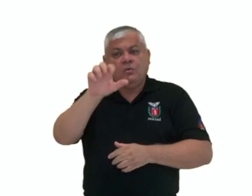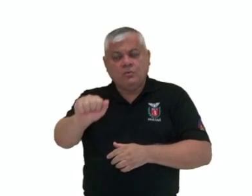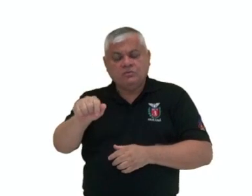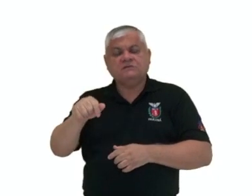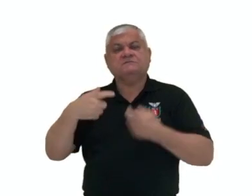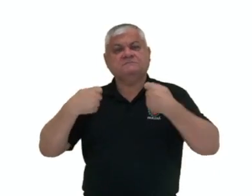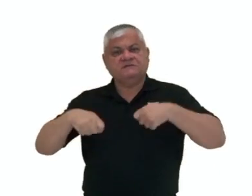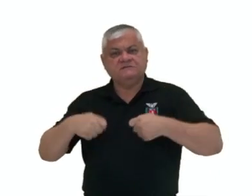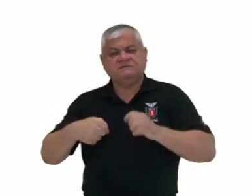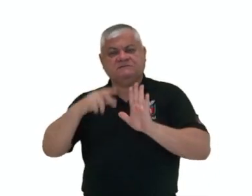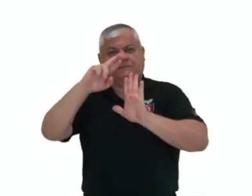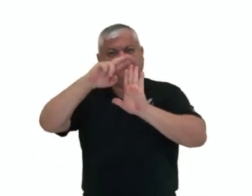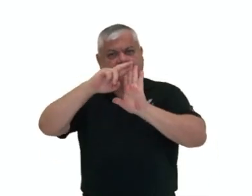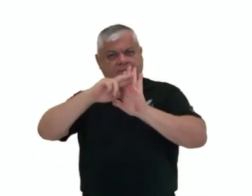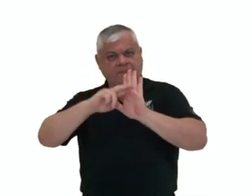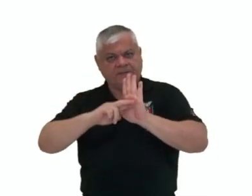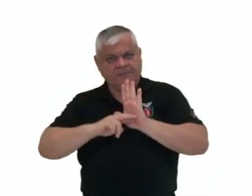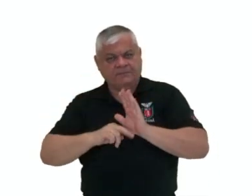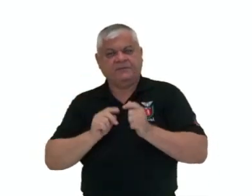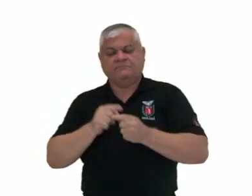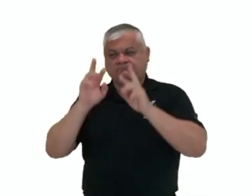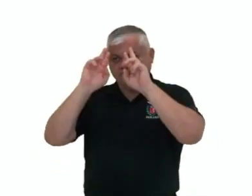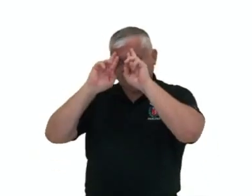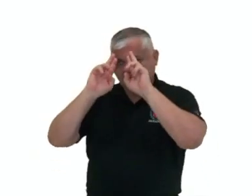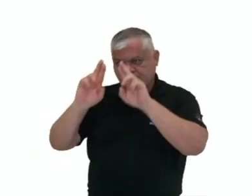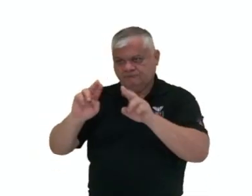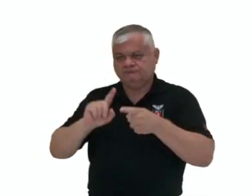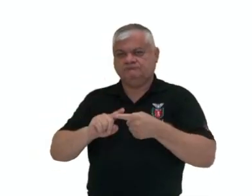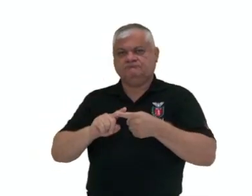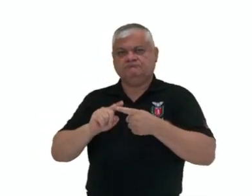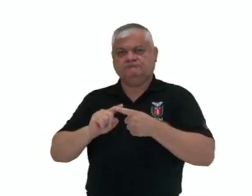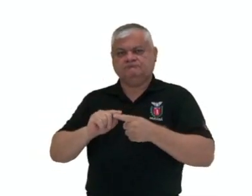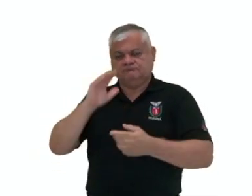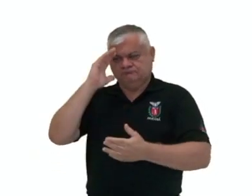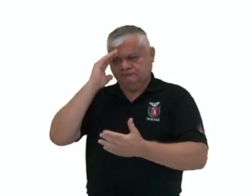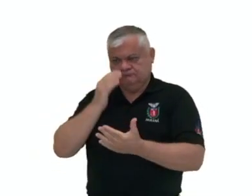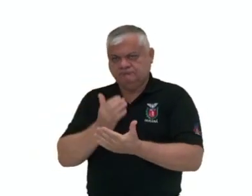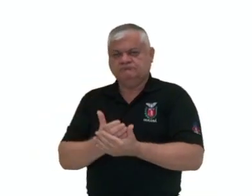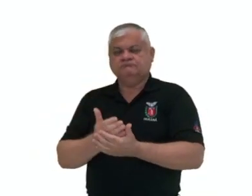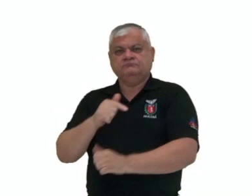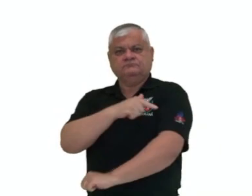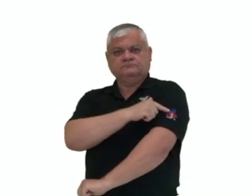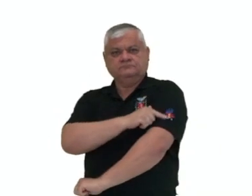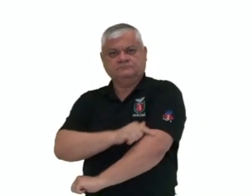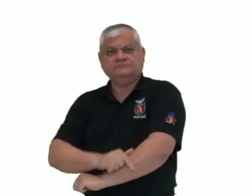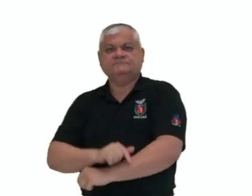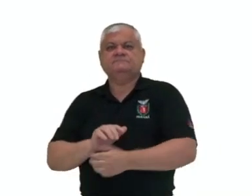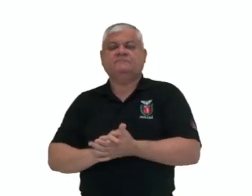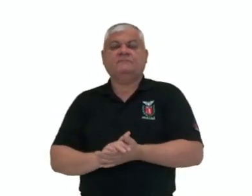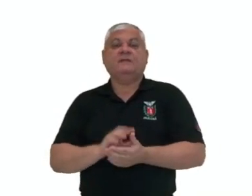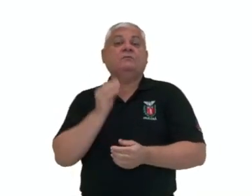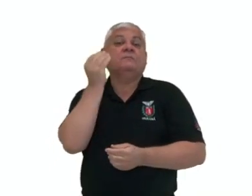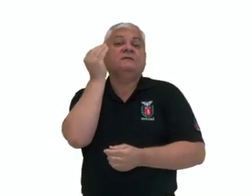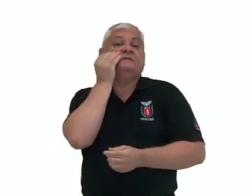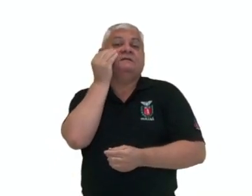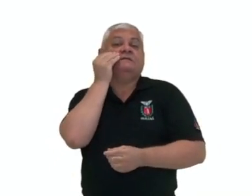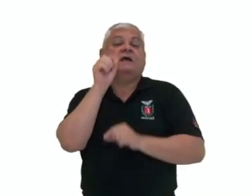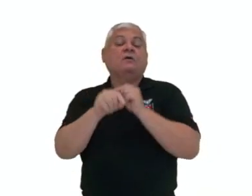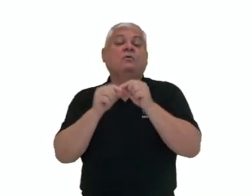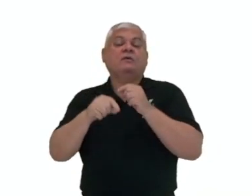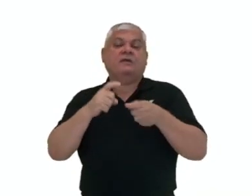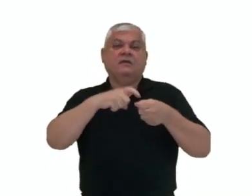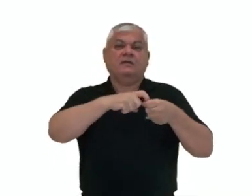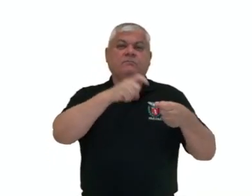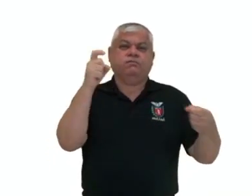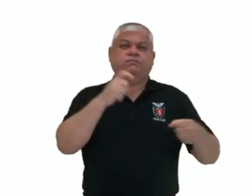suas modalidades, que enfatizam o respeito, a lealdade, a disciplina, na tentativa de desassociar